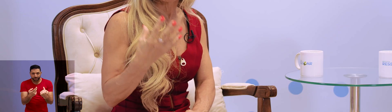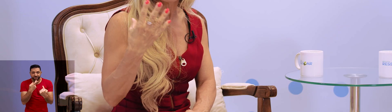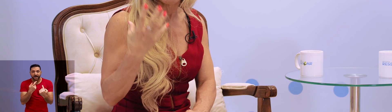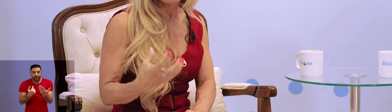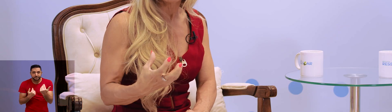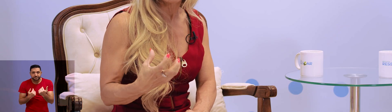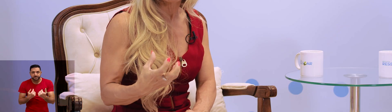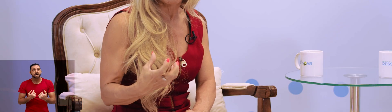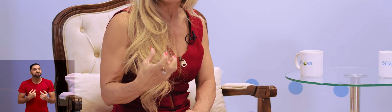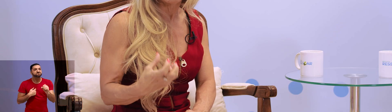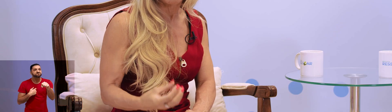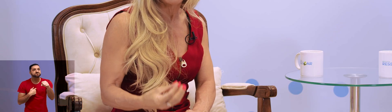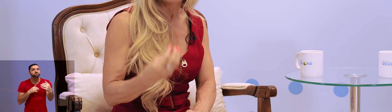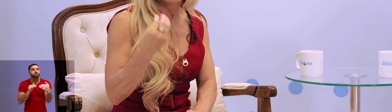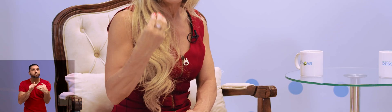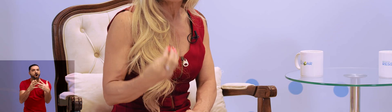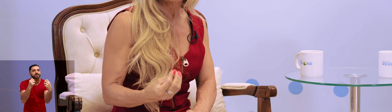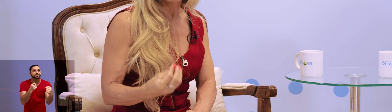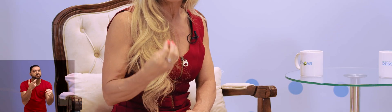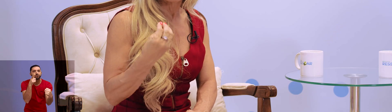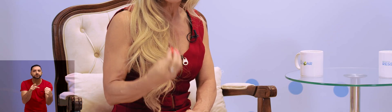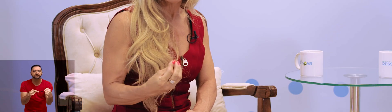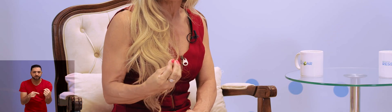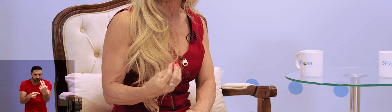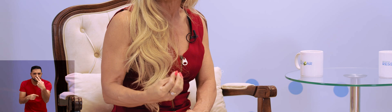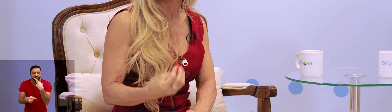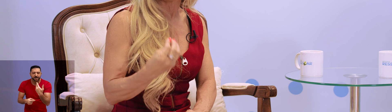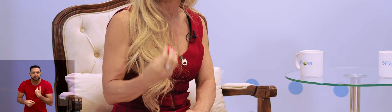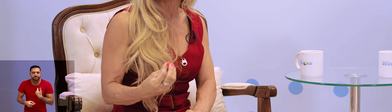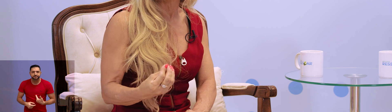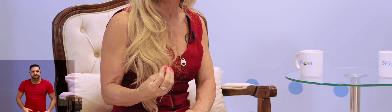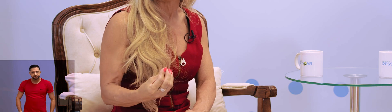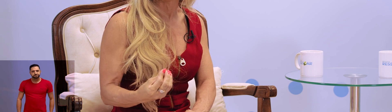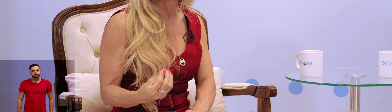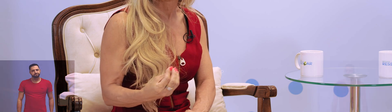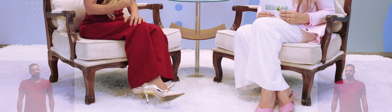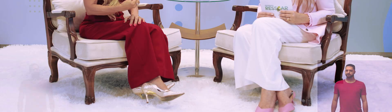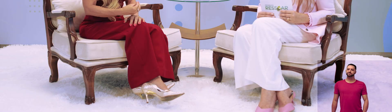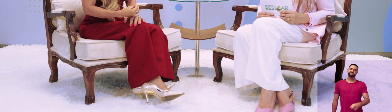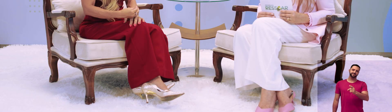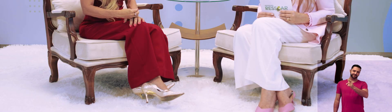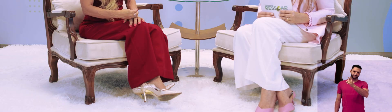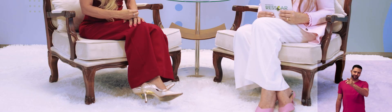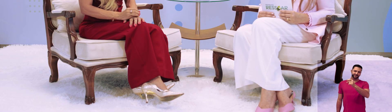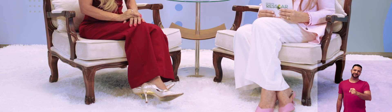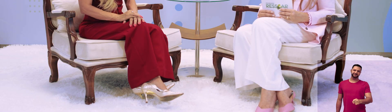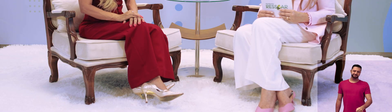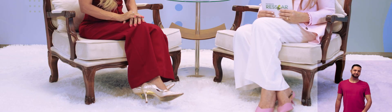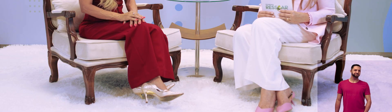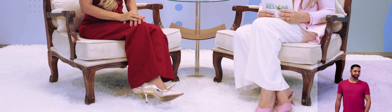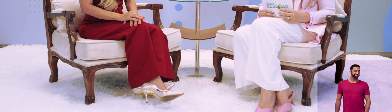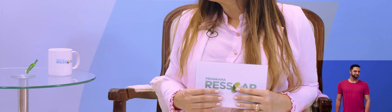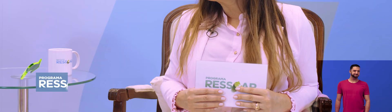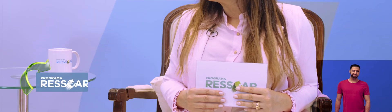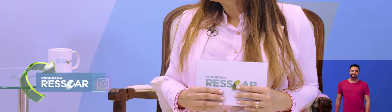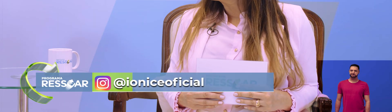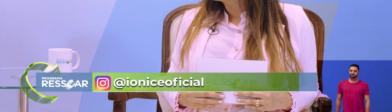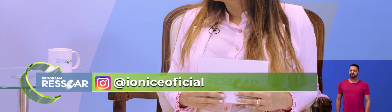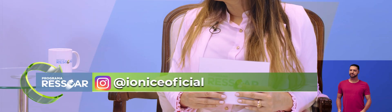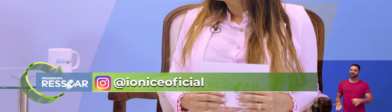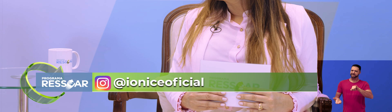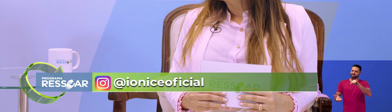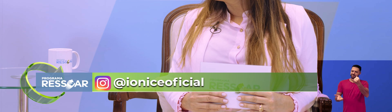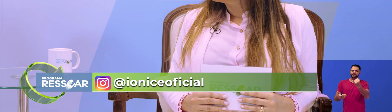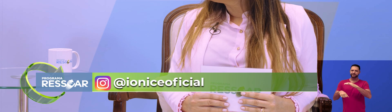que eu quero, que você olhe nos meus olhos agora e diga assim, é isso aí, doutora, eu vou conseguir. É isso aí, doutora. Eu queria que